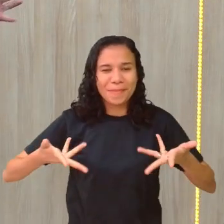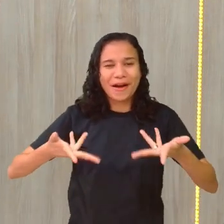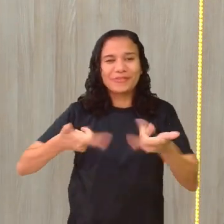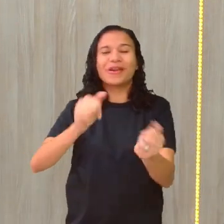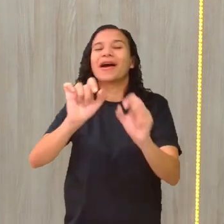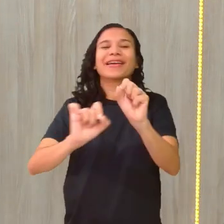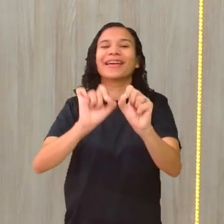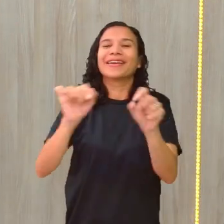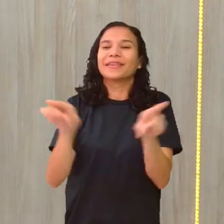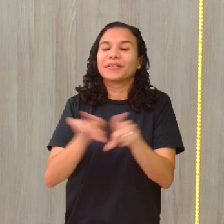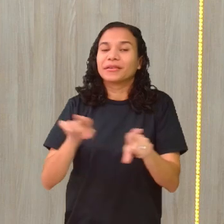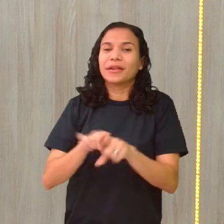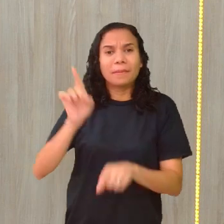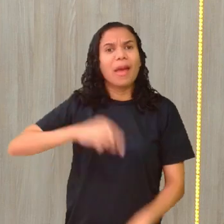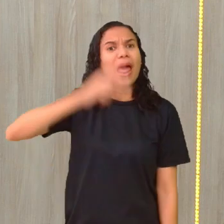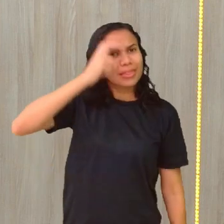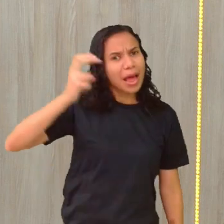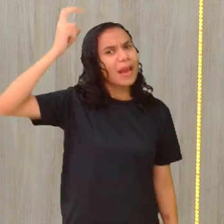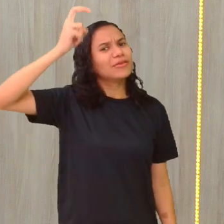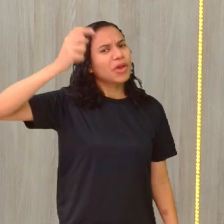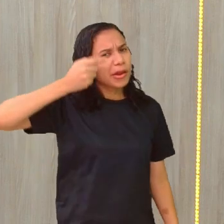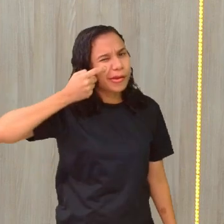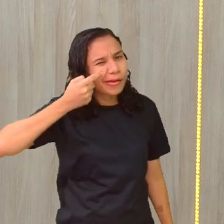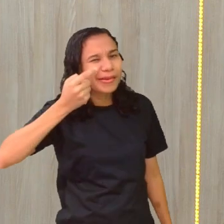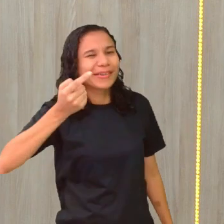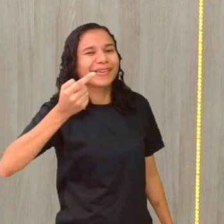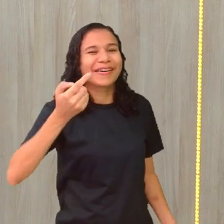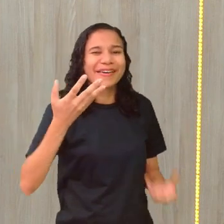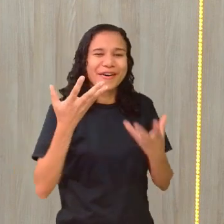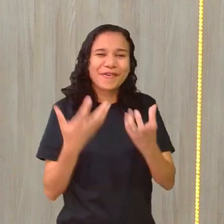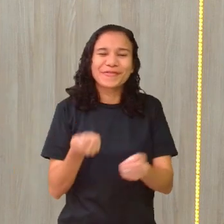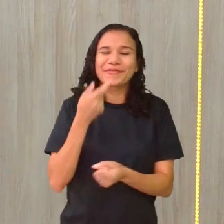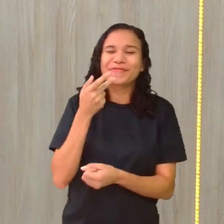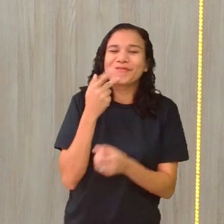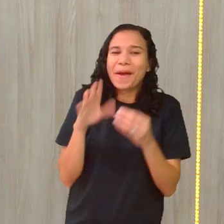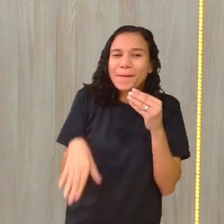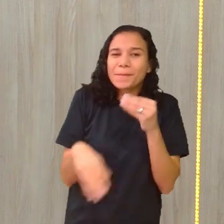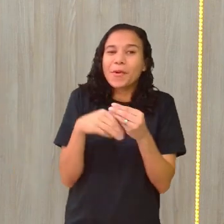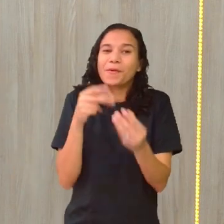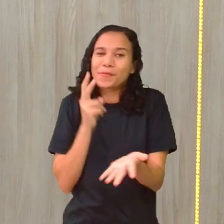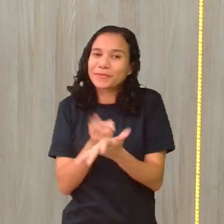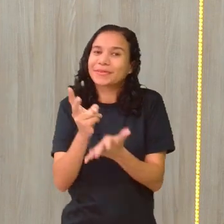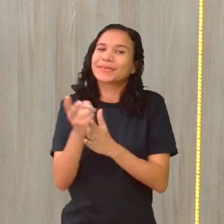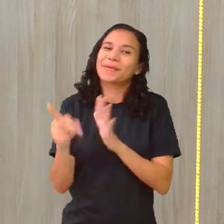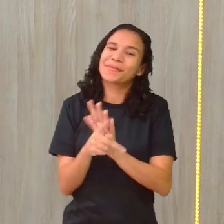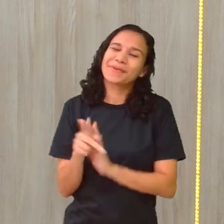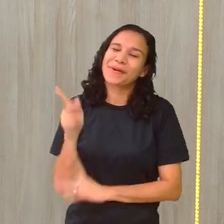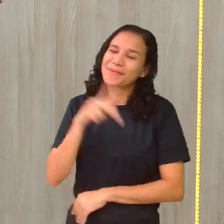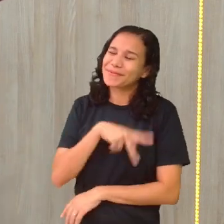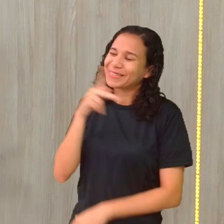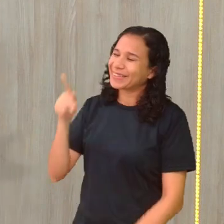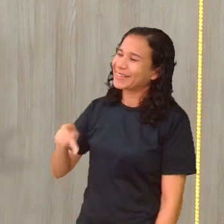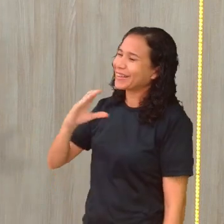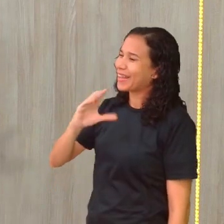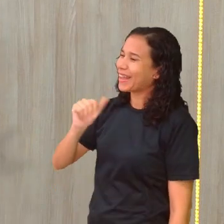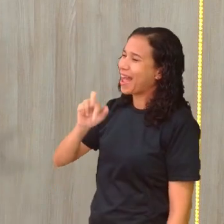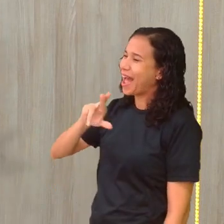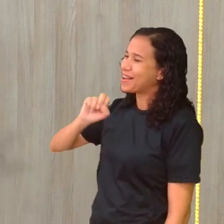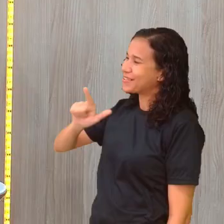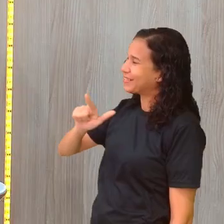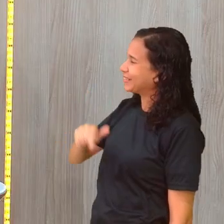maravilhosa e, além de tudo, inteligente, né, minha gente? Com os comentários maravilhosos de sempre, a nossa querida professora